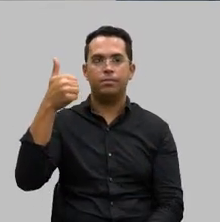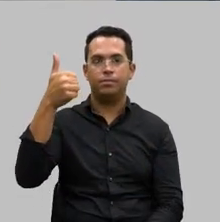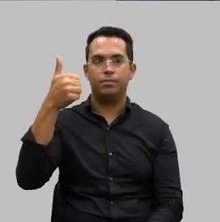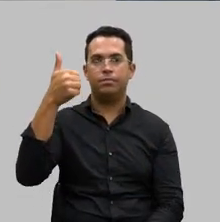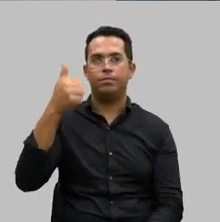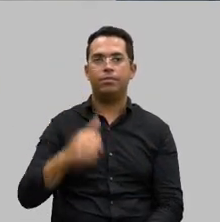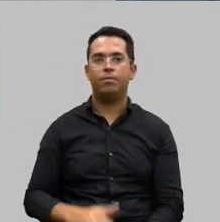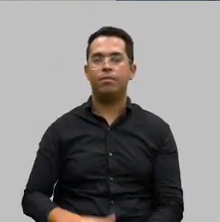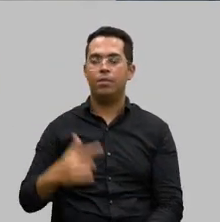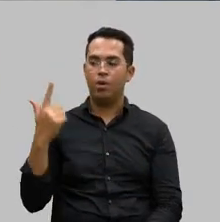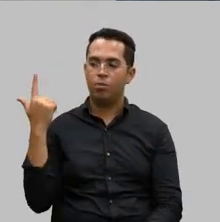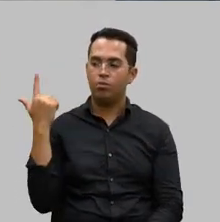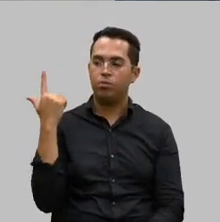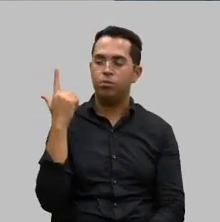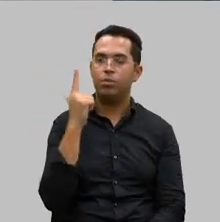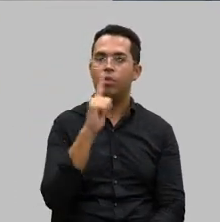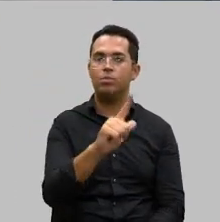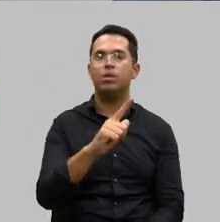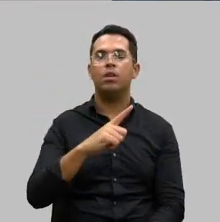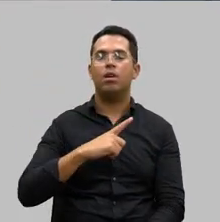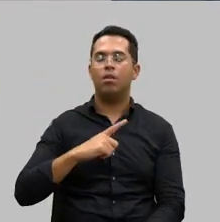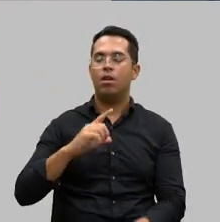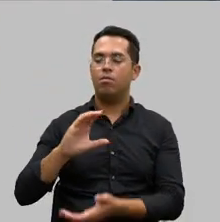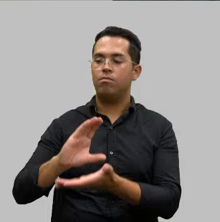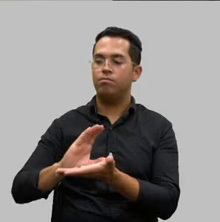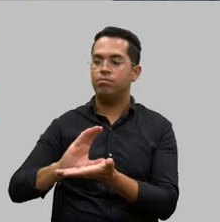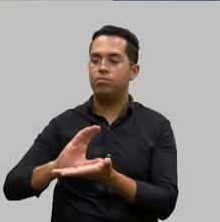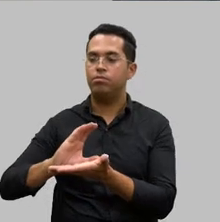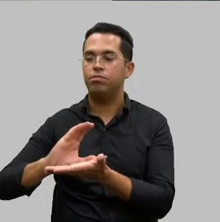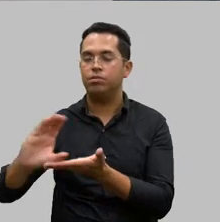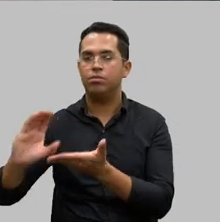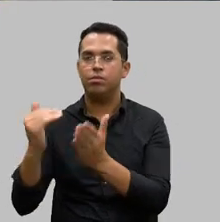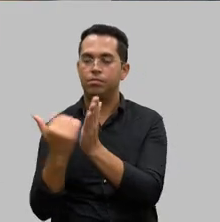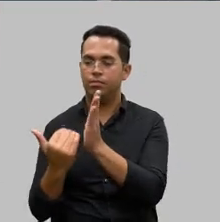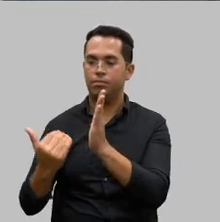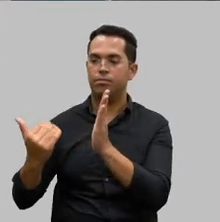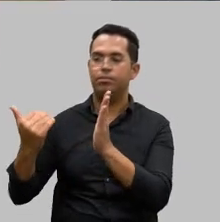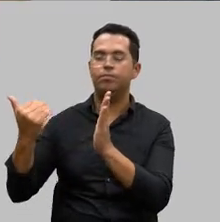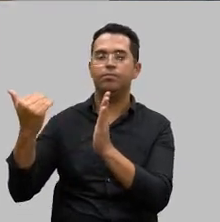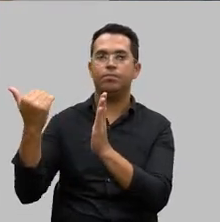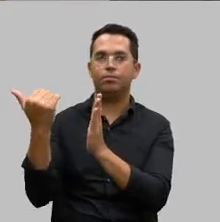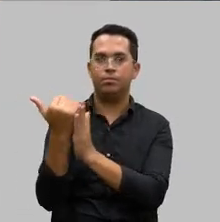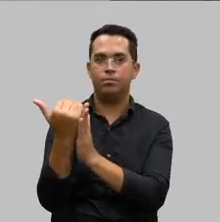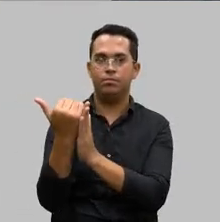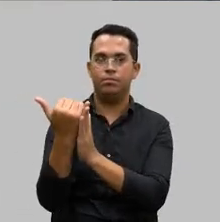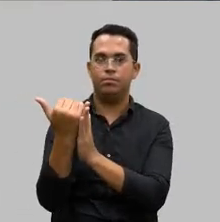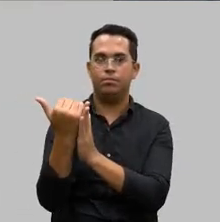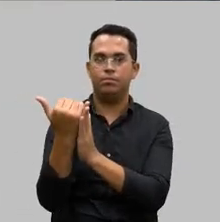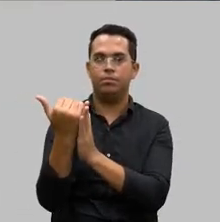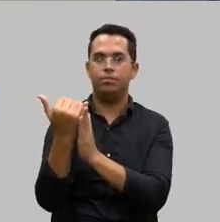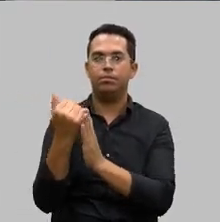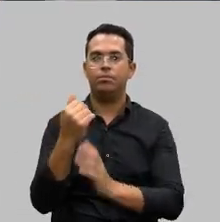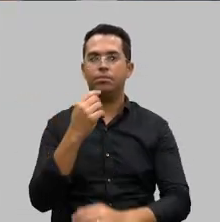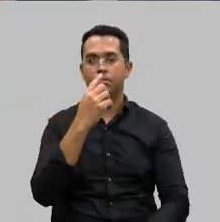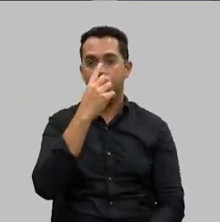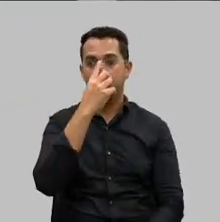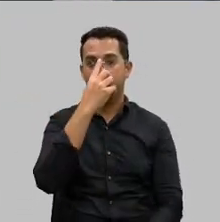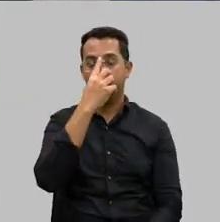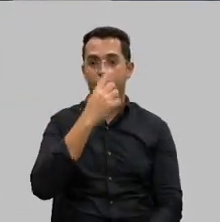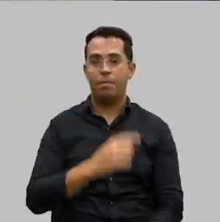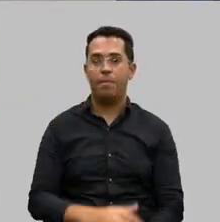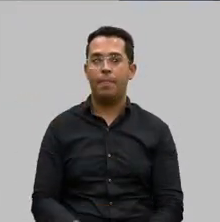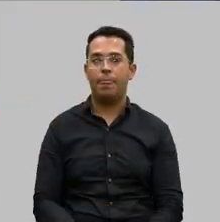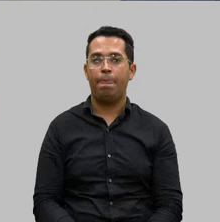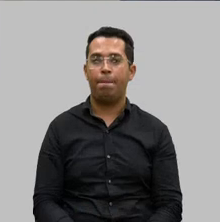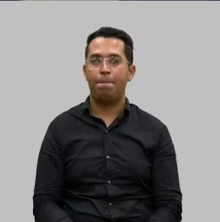conseguir alocar um recurso para fazer essas eh custear essas essas